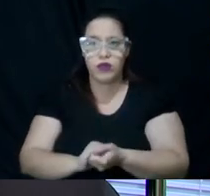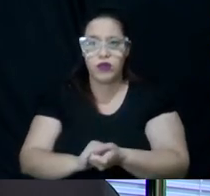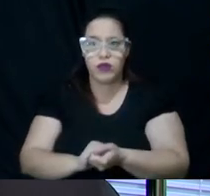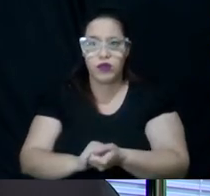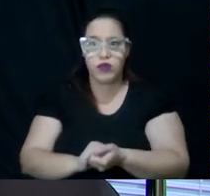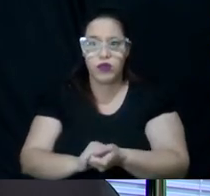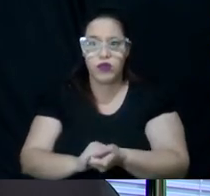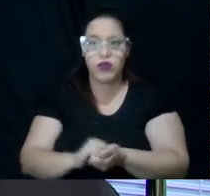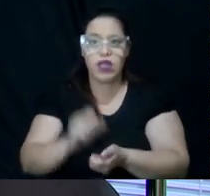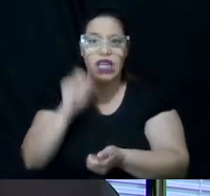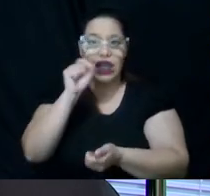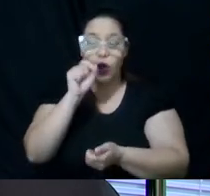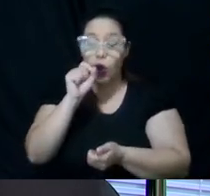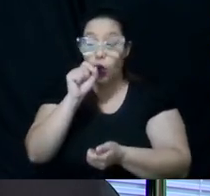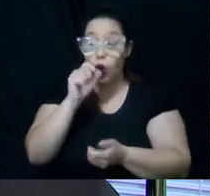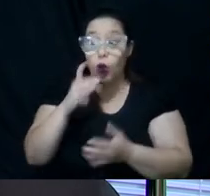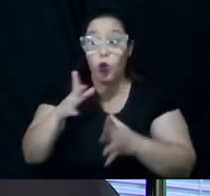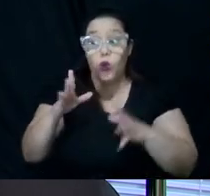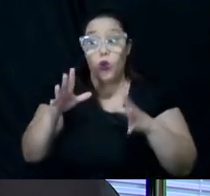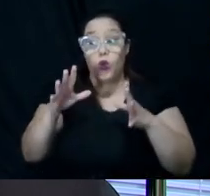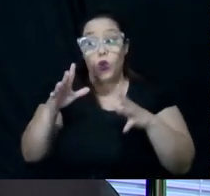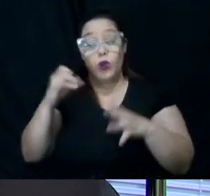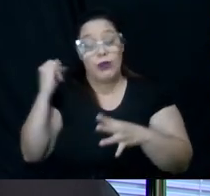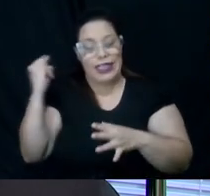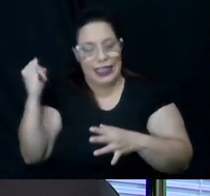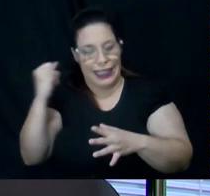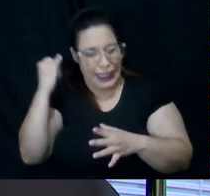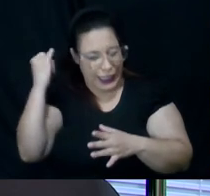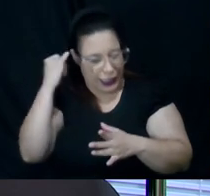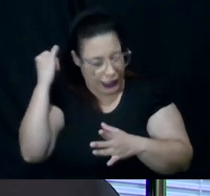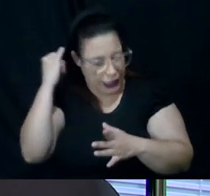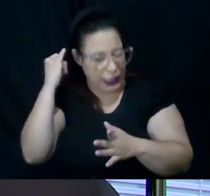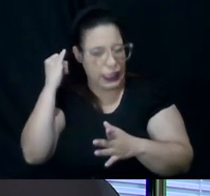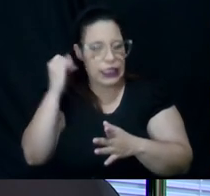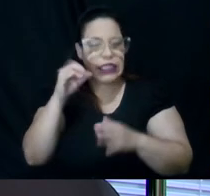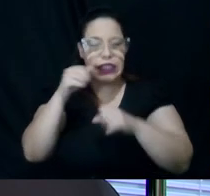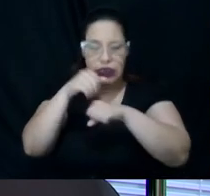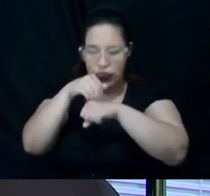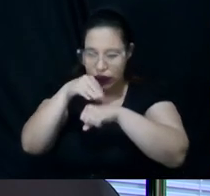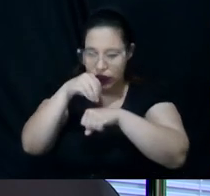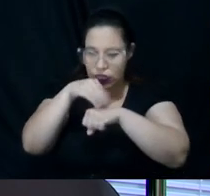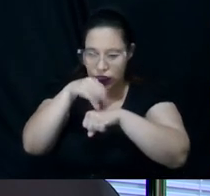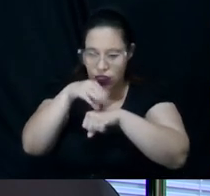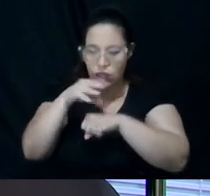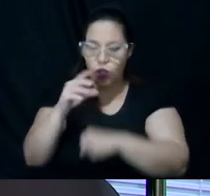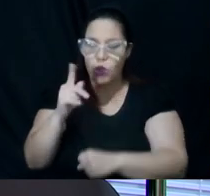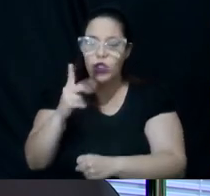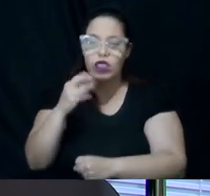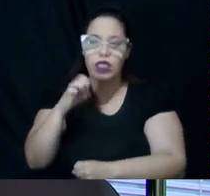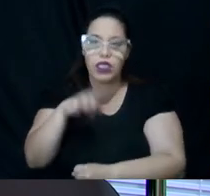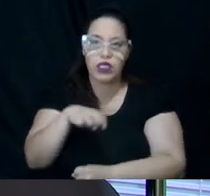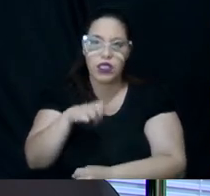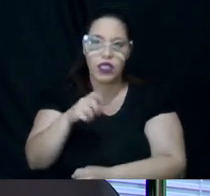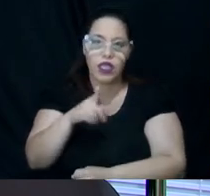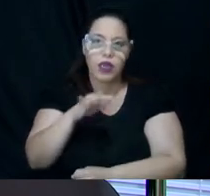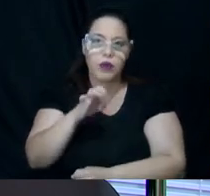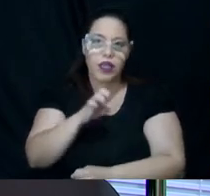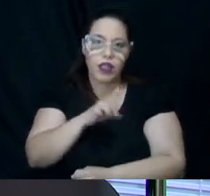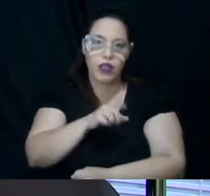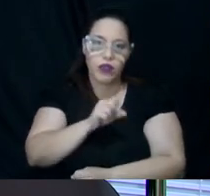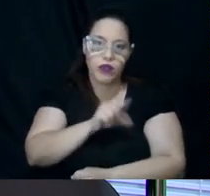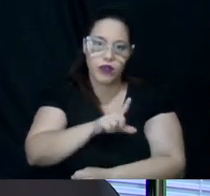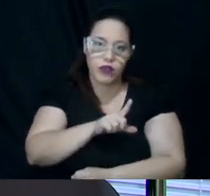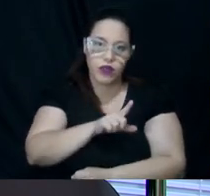cereja do bolo agora aqui, já era uma das minhas principais dicas. O cheque especial, ele é um produto de crédito dentro